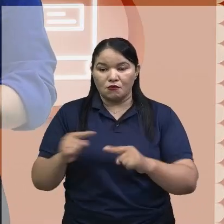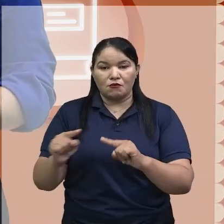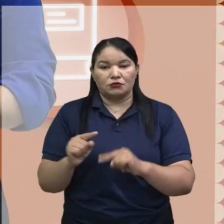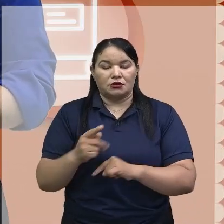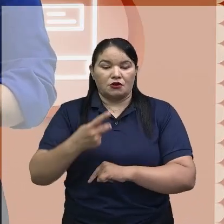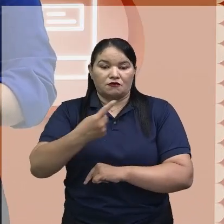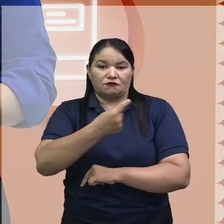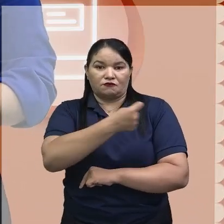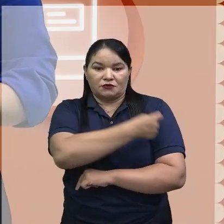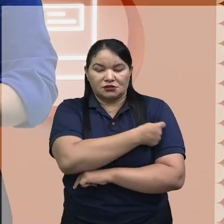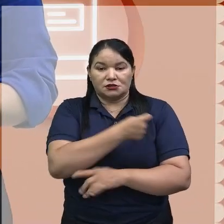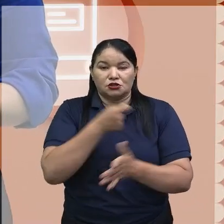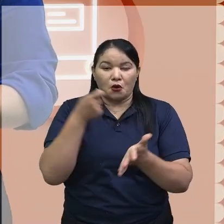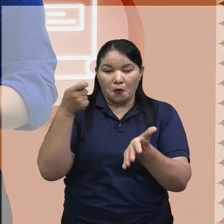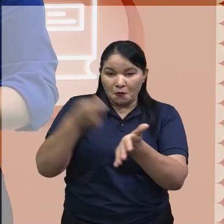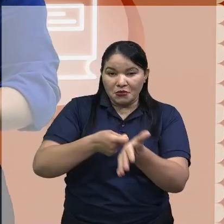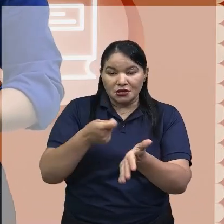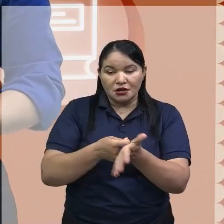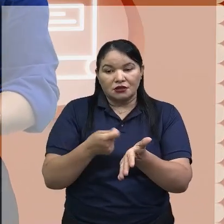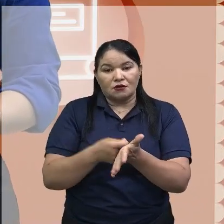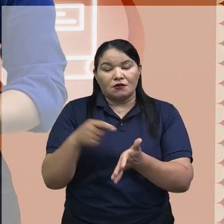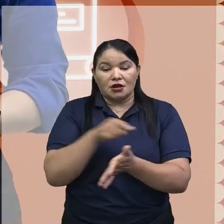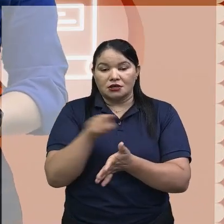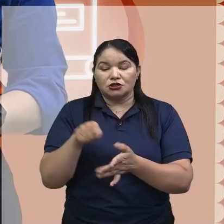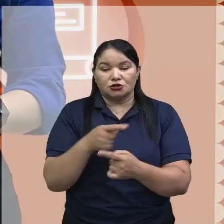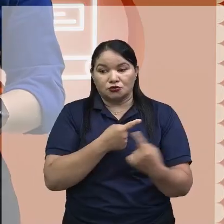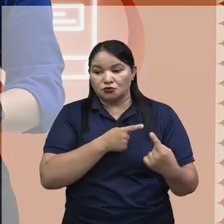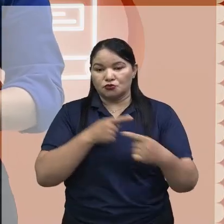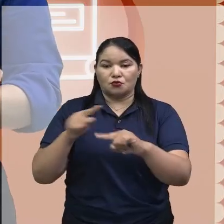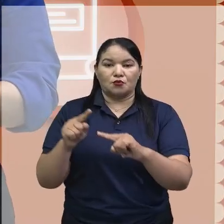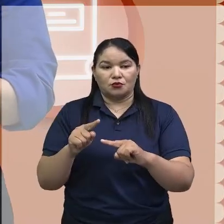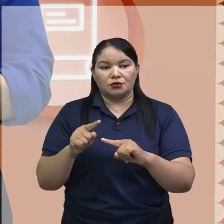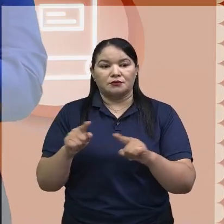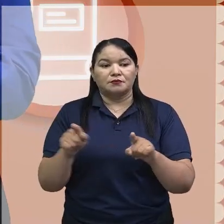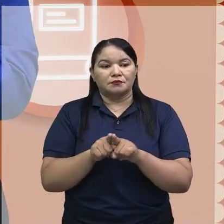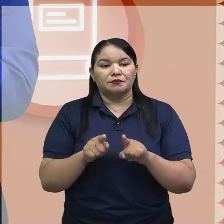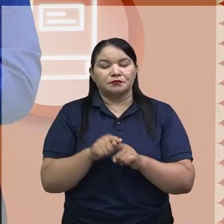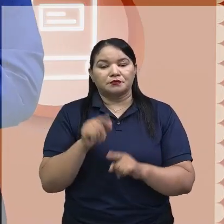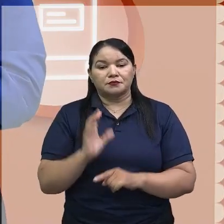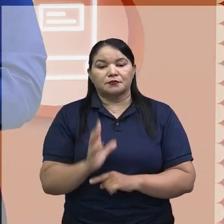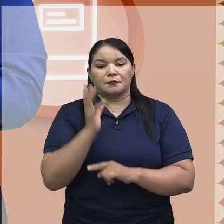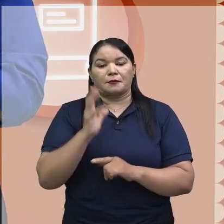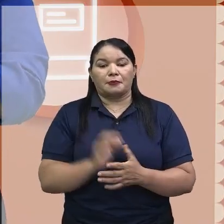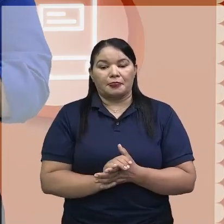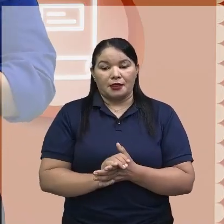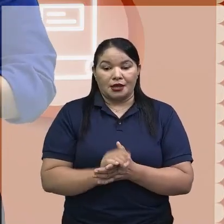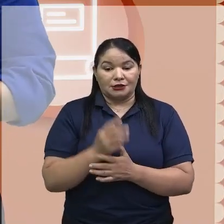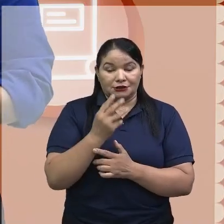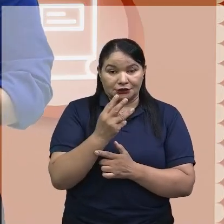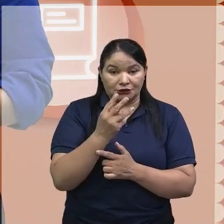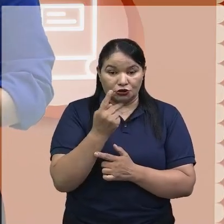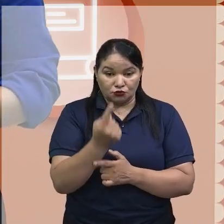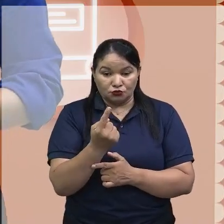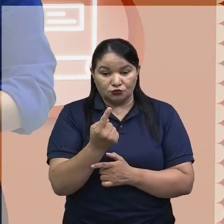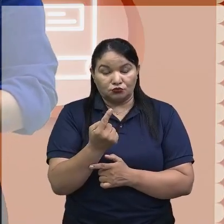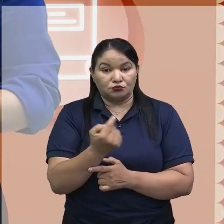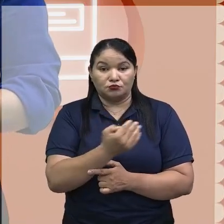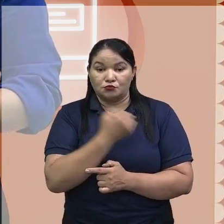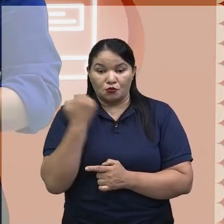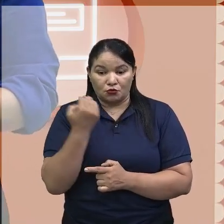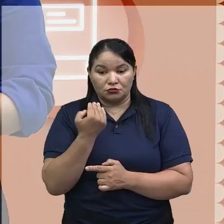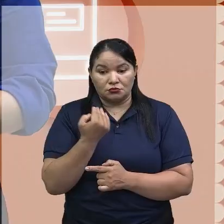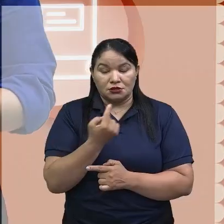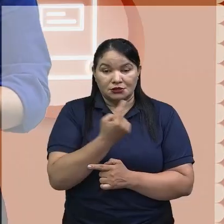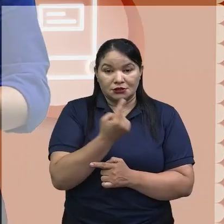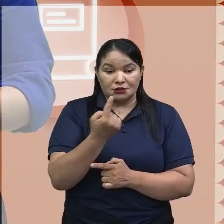vacinação obrigatória. E o saldo do levante, a gente vai ver 31 mortos, cerca de 100 pessoas